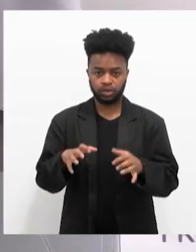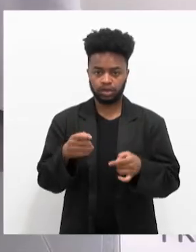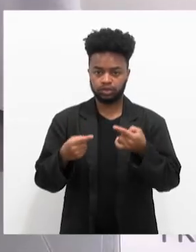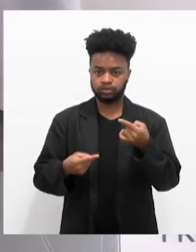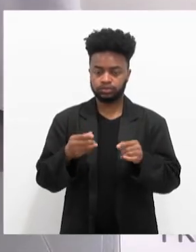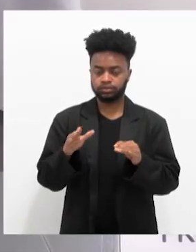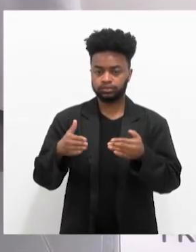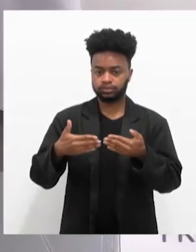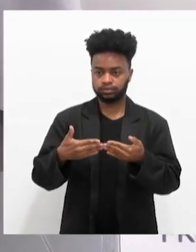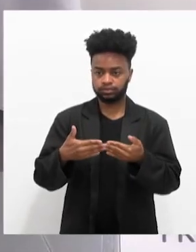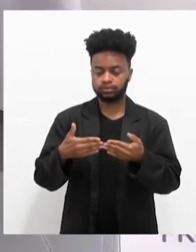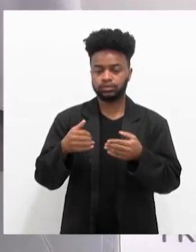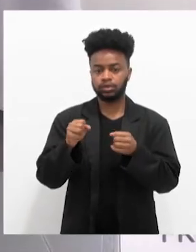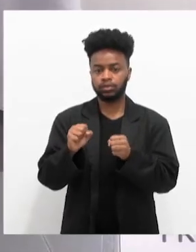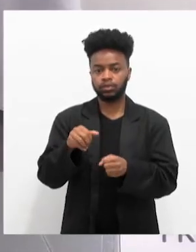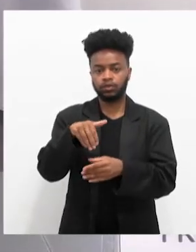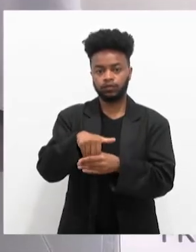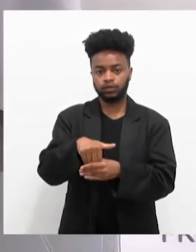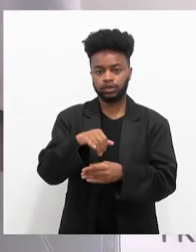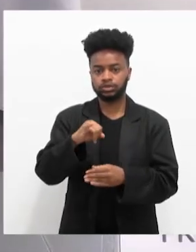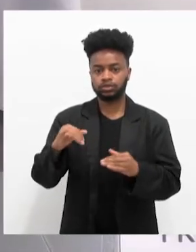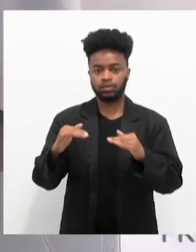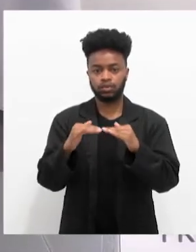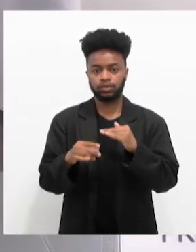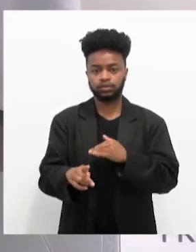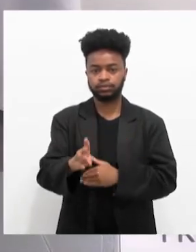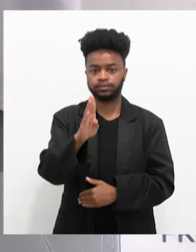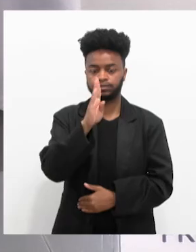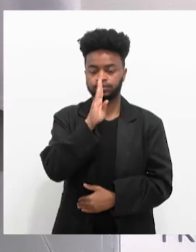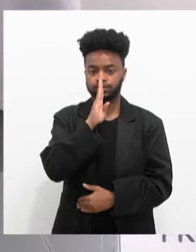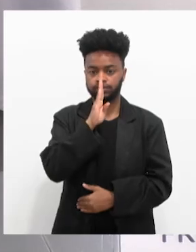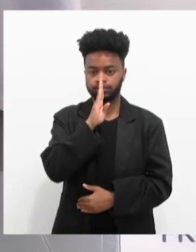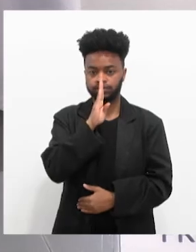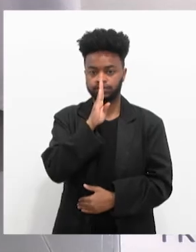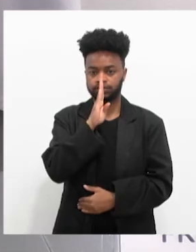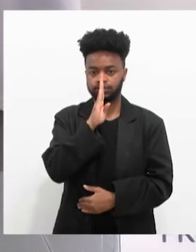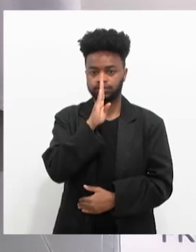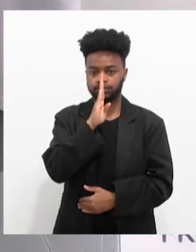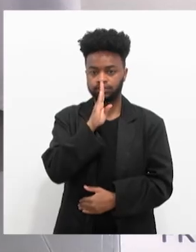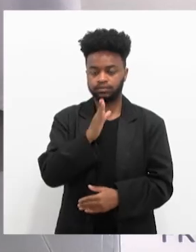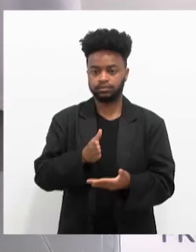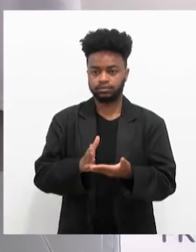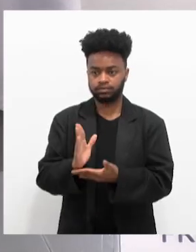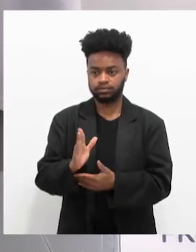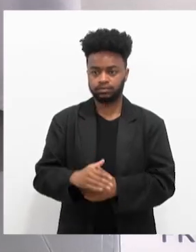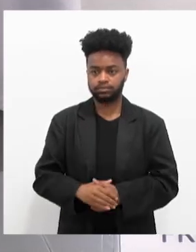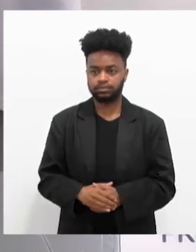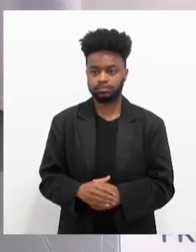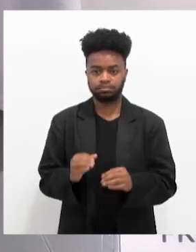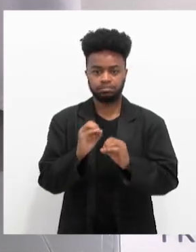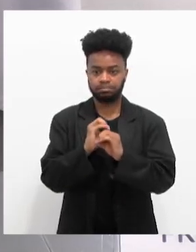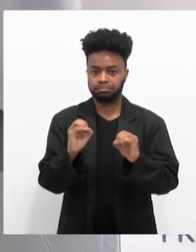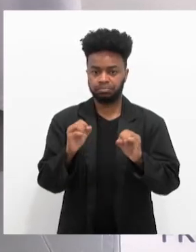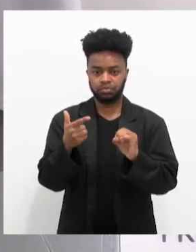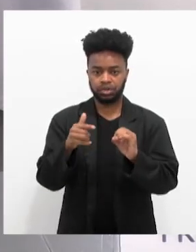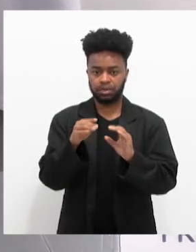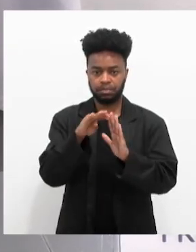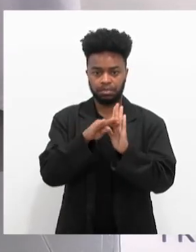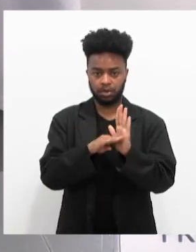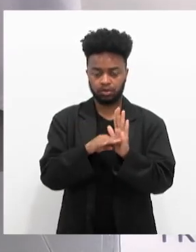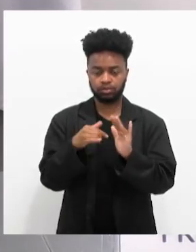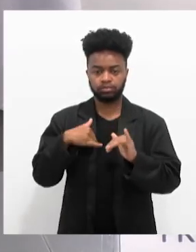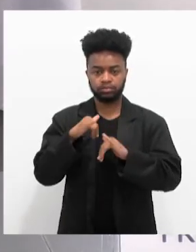discutir, encerrada a discussão, em votação, senhores que aprovam permaneçam como estão, aprovado. Não havendo mais itens na pauta,